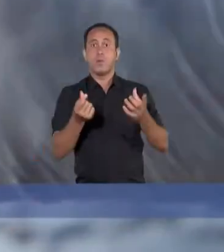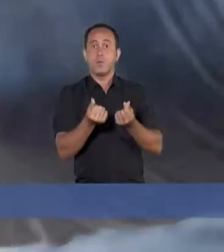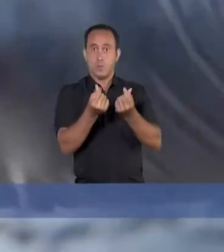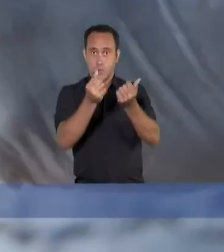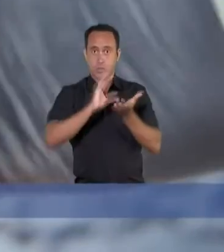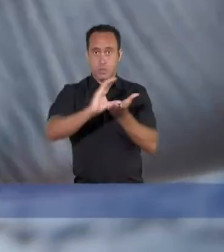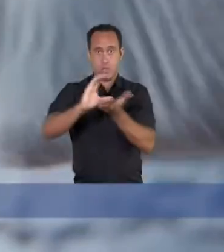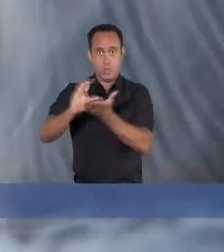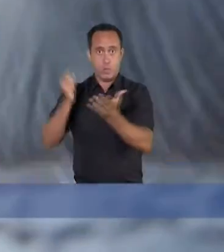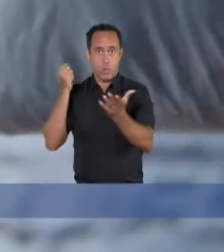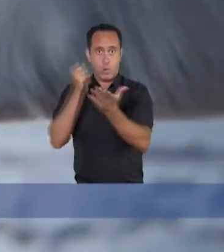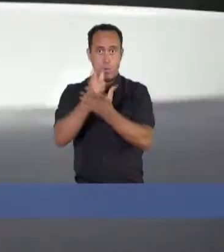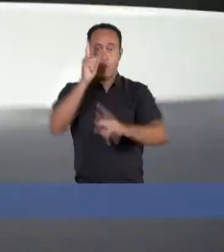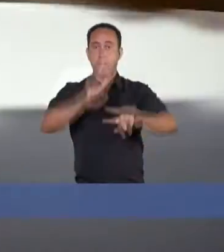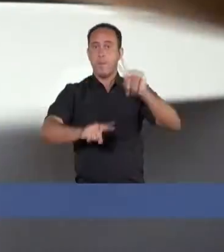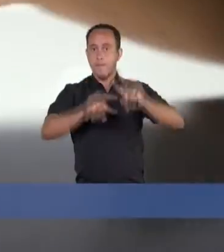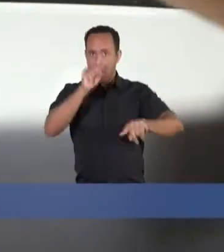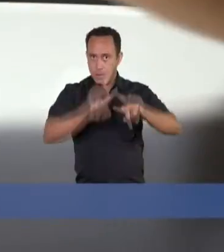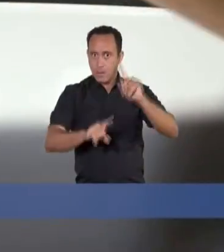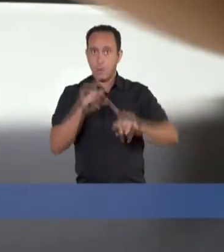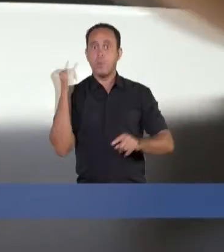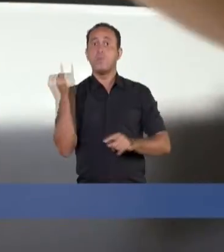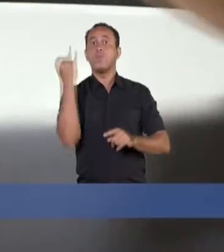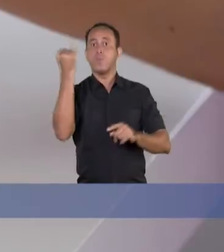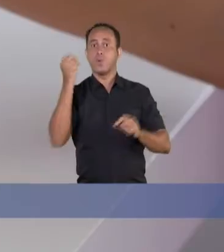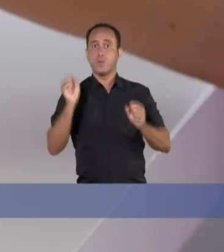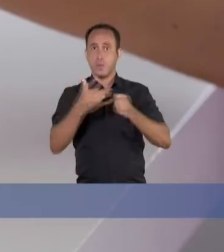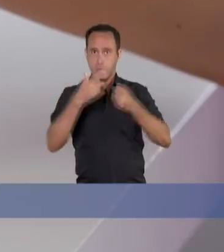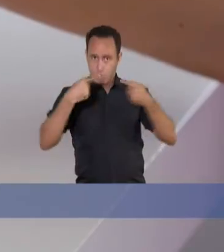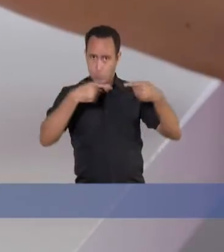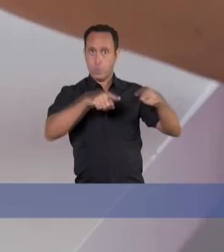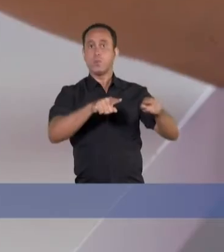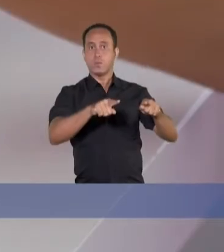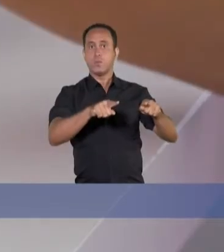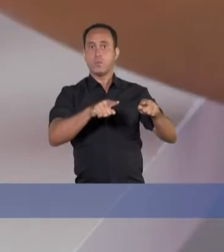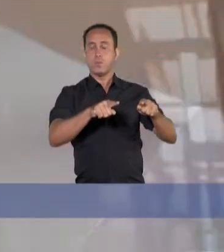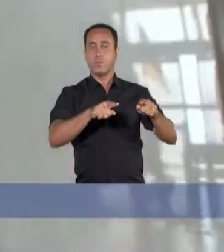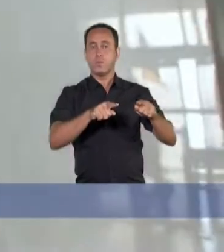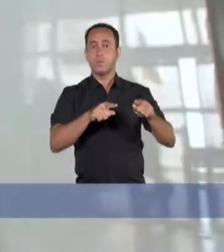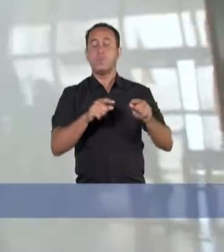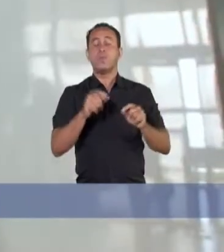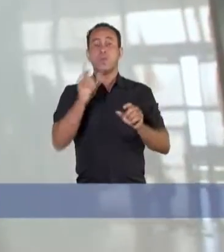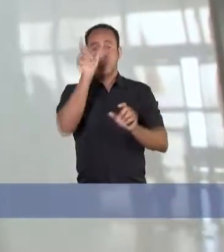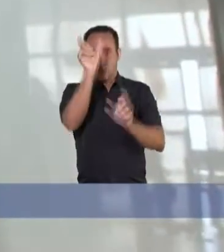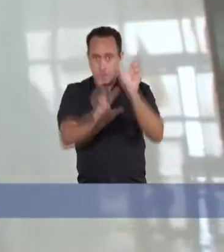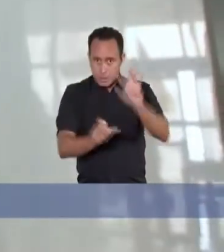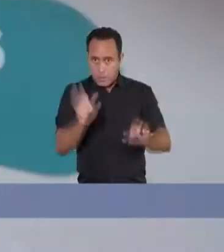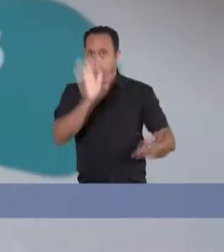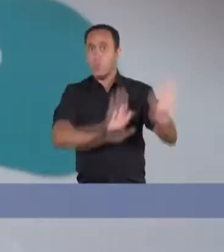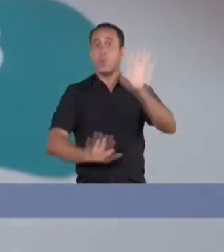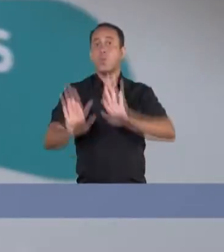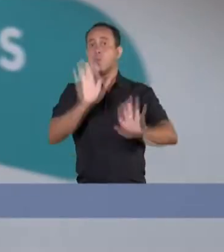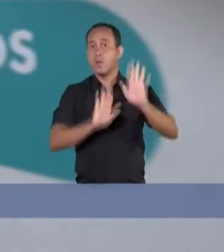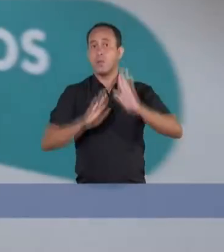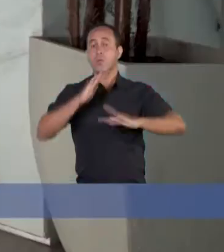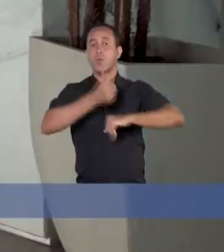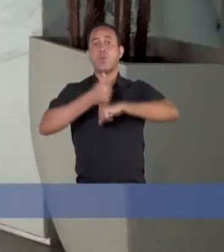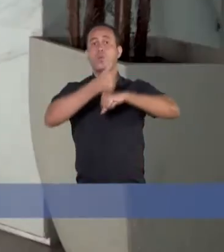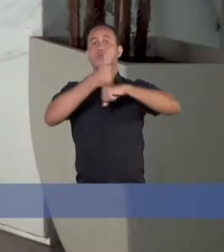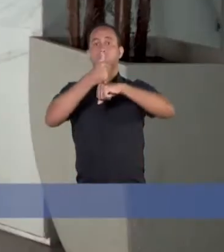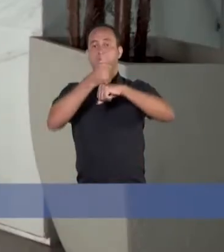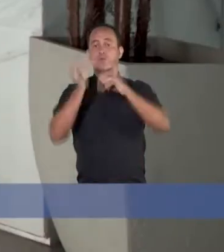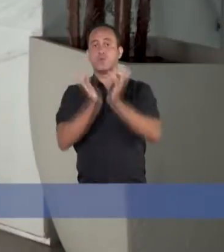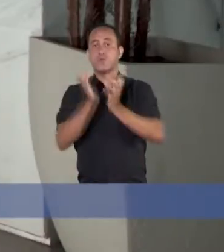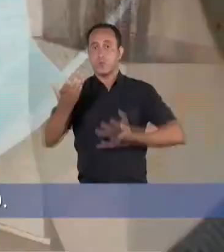Disponibilizou recursos para a compra de equipamentos essenciais ao combate da pandemia e tomou relevantes precauções quanto